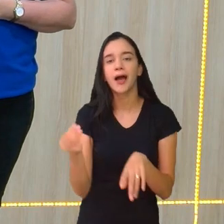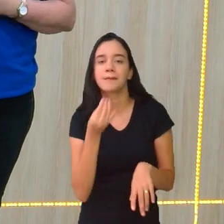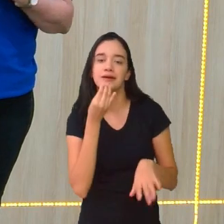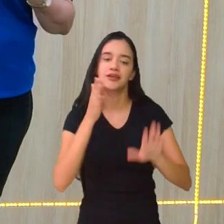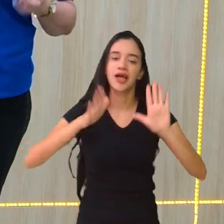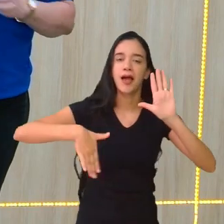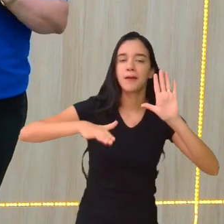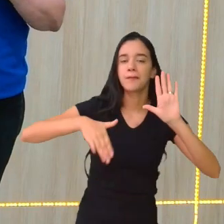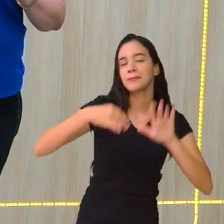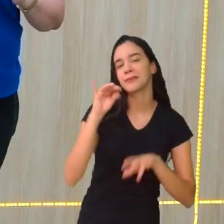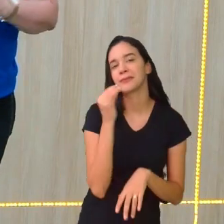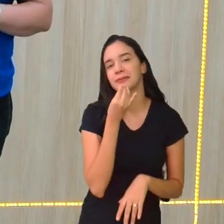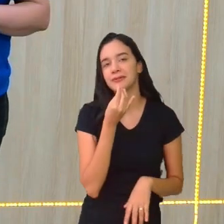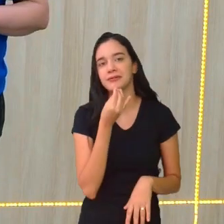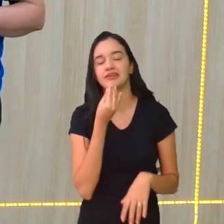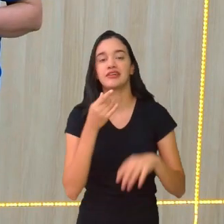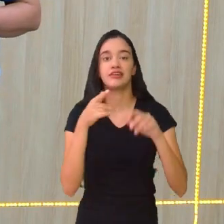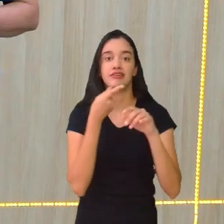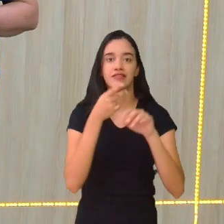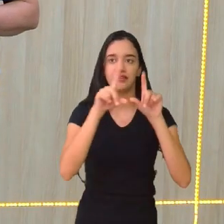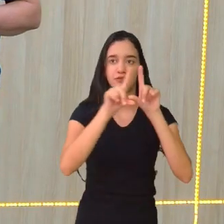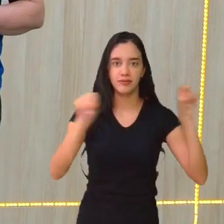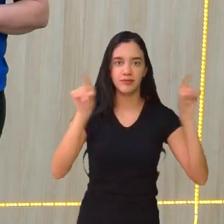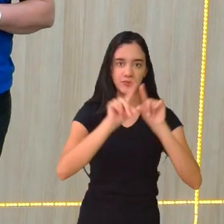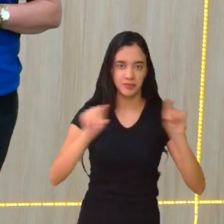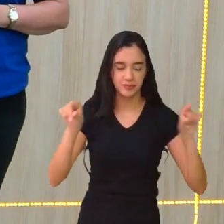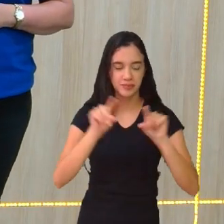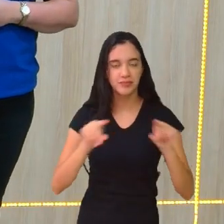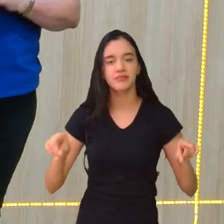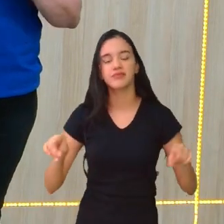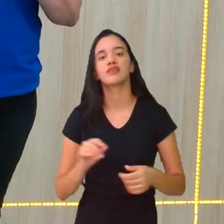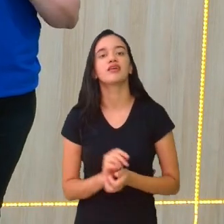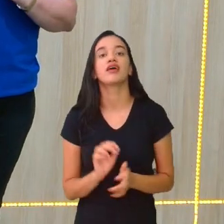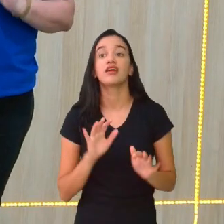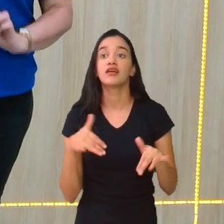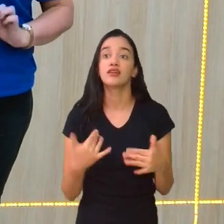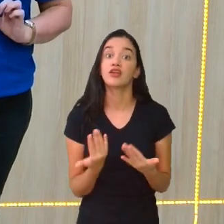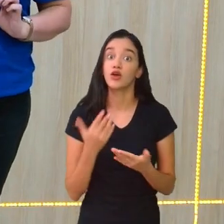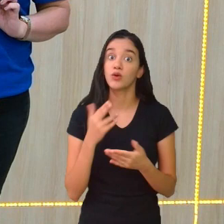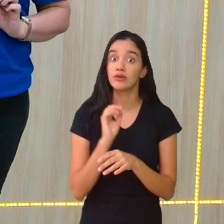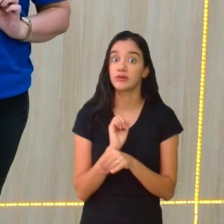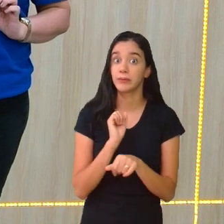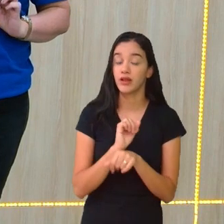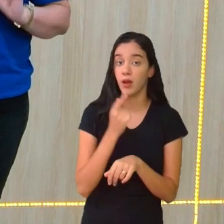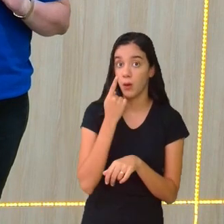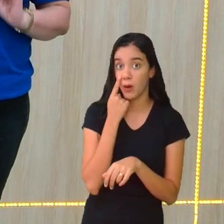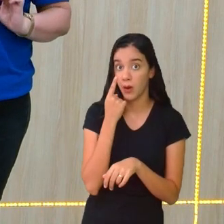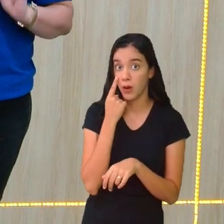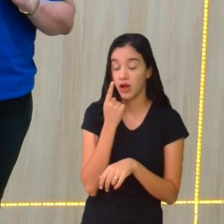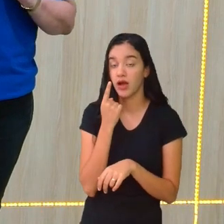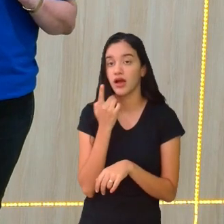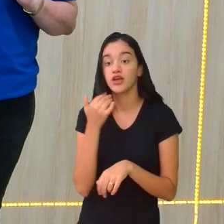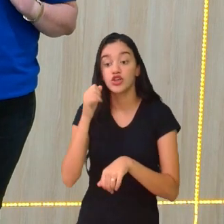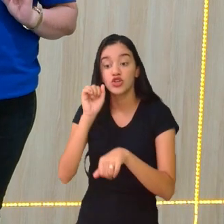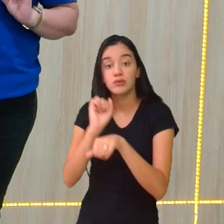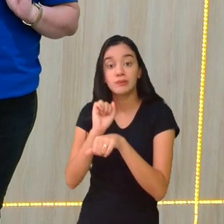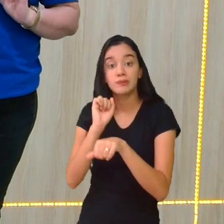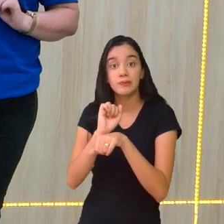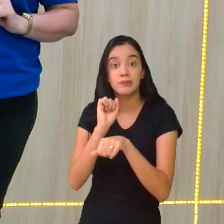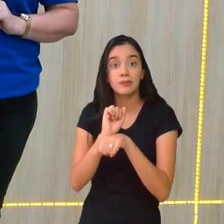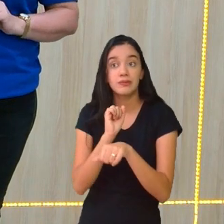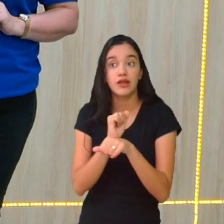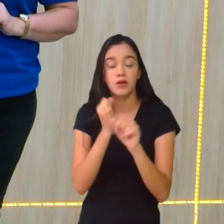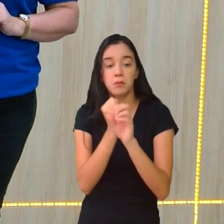assim? Falamos frases como essa. Então, espere, veja essa frase aí, espere a sua vez,